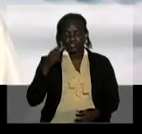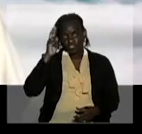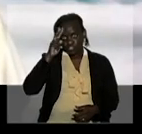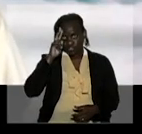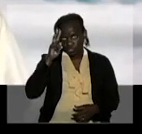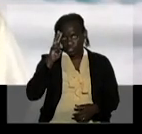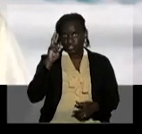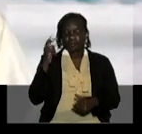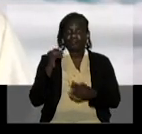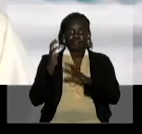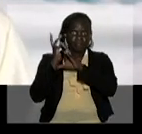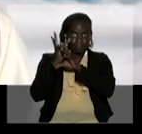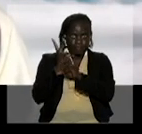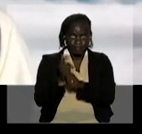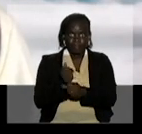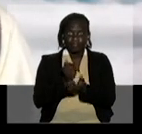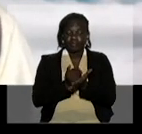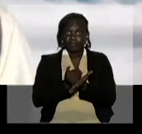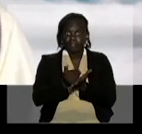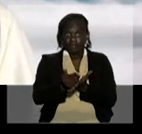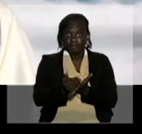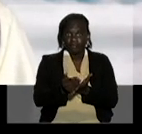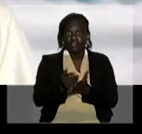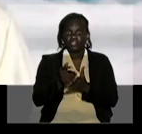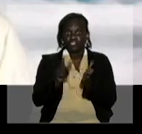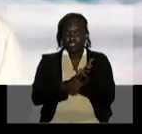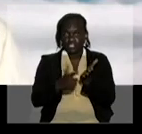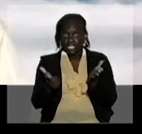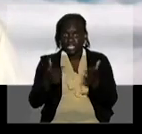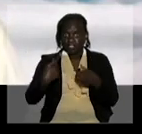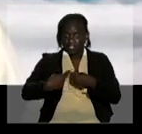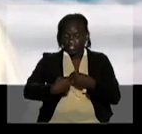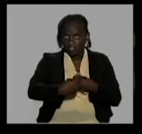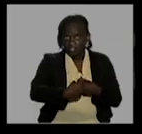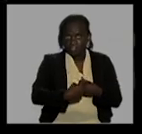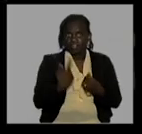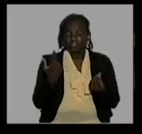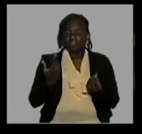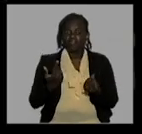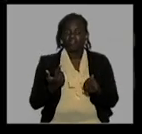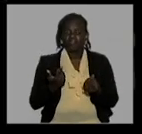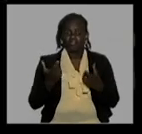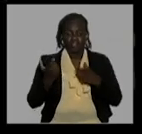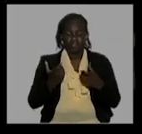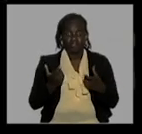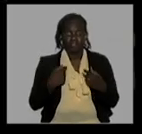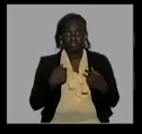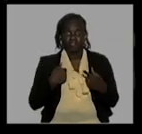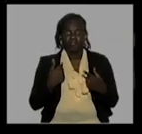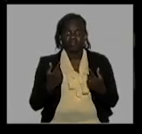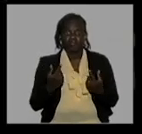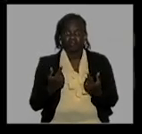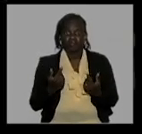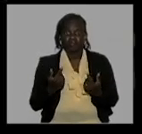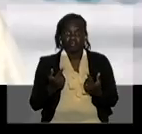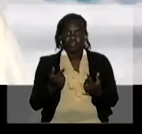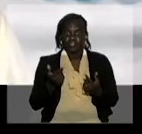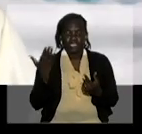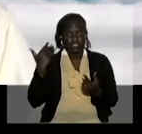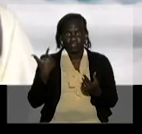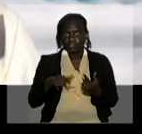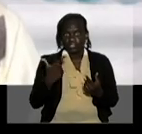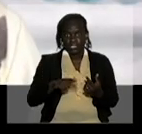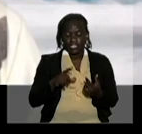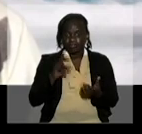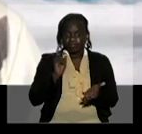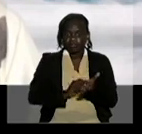A minha trajetória começou, na verdade, com jornais de bairro, onde eu